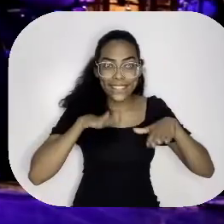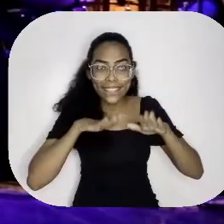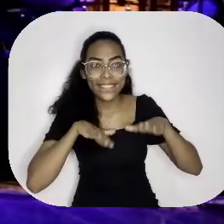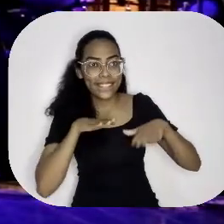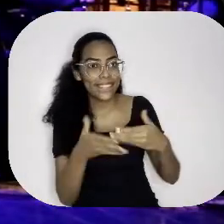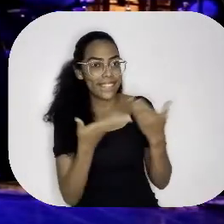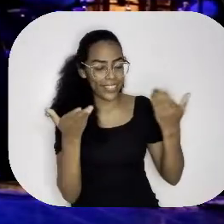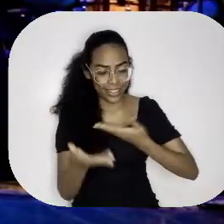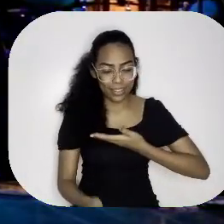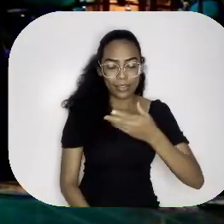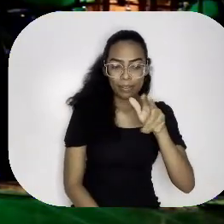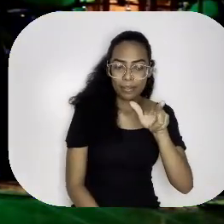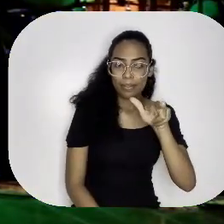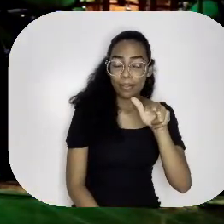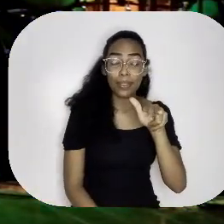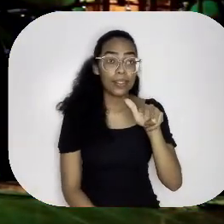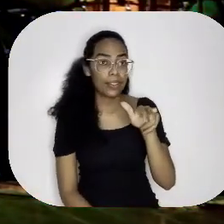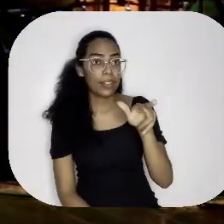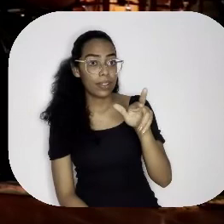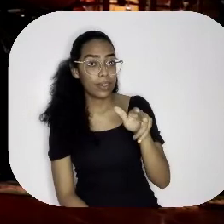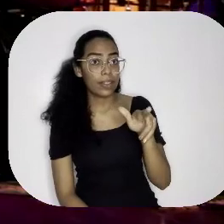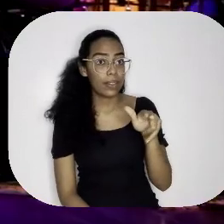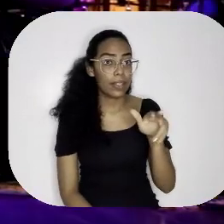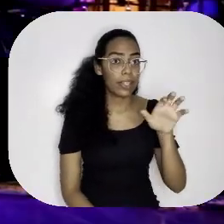Bateria e percussão, meu irmão, meu parceiro, lá do S.